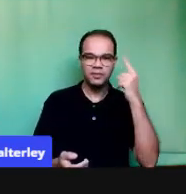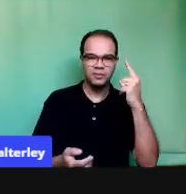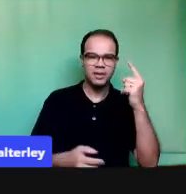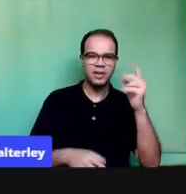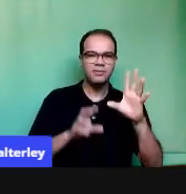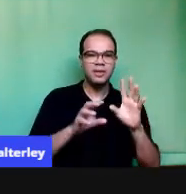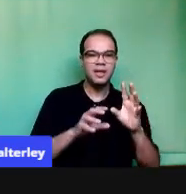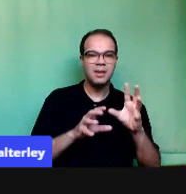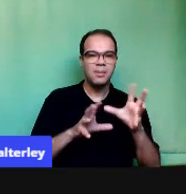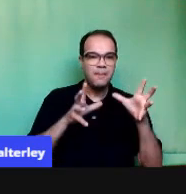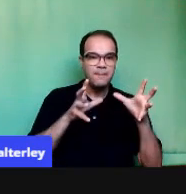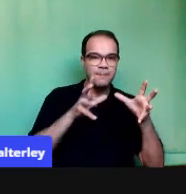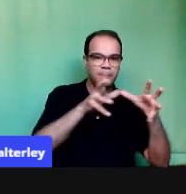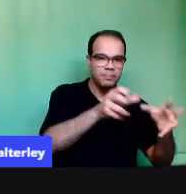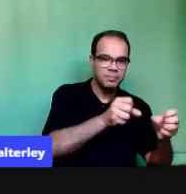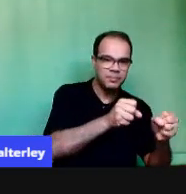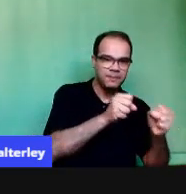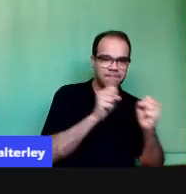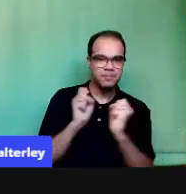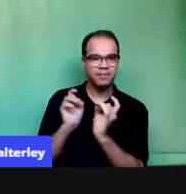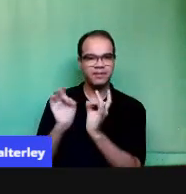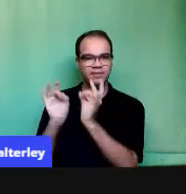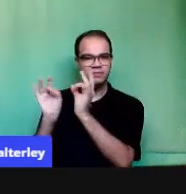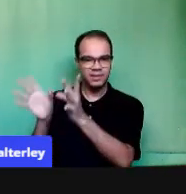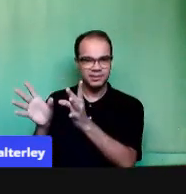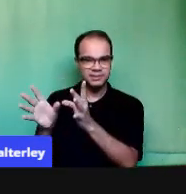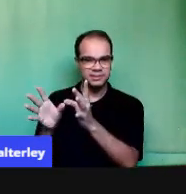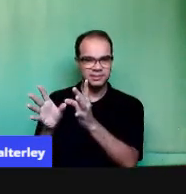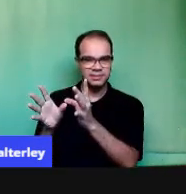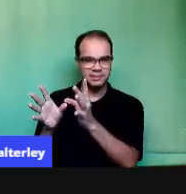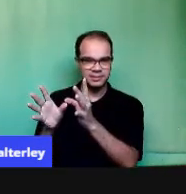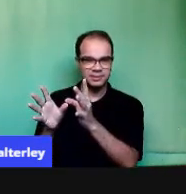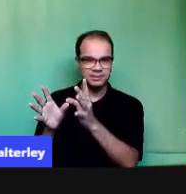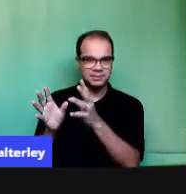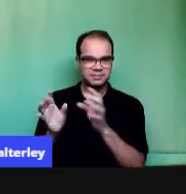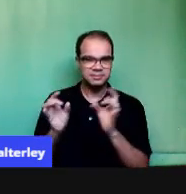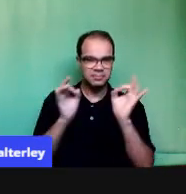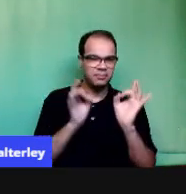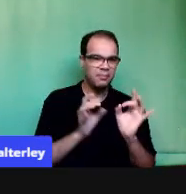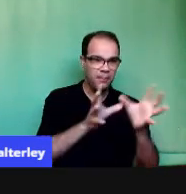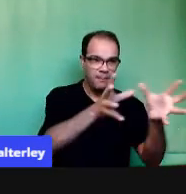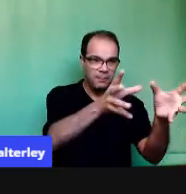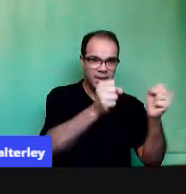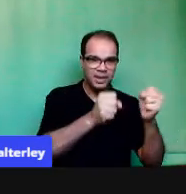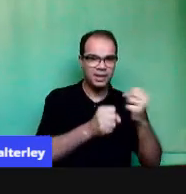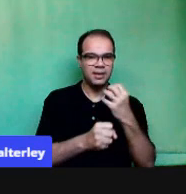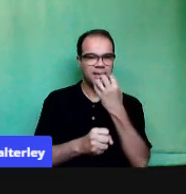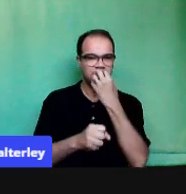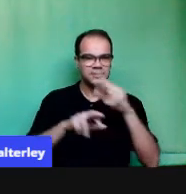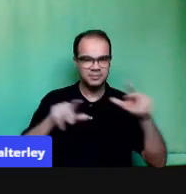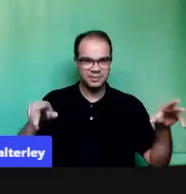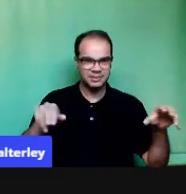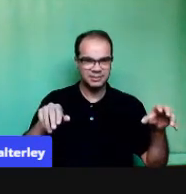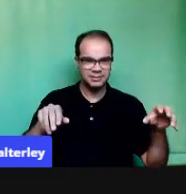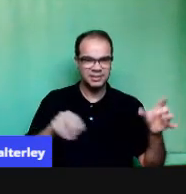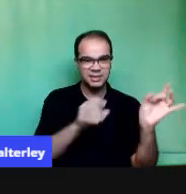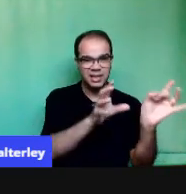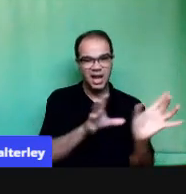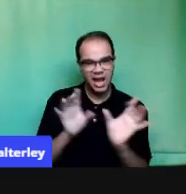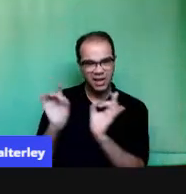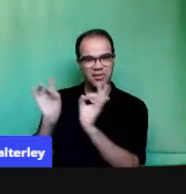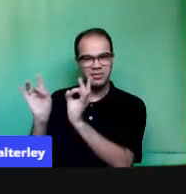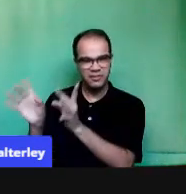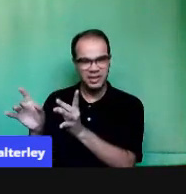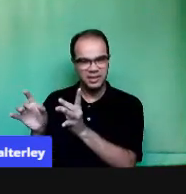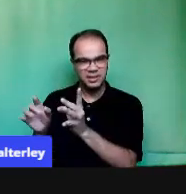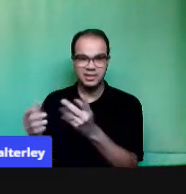gama de problemas que são entrelaçados, que a gente pode começar a trabalhá-los de forma